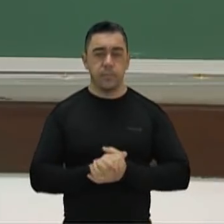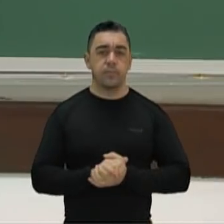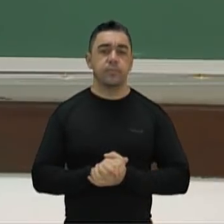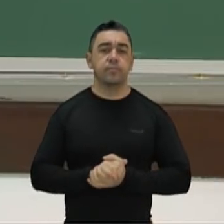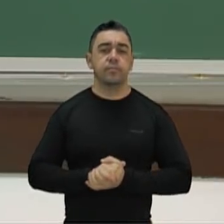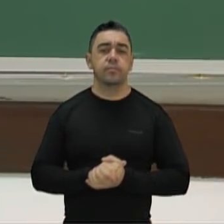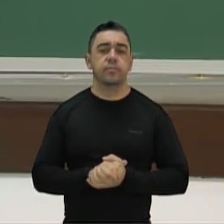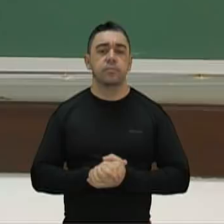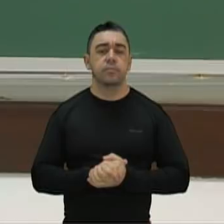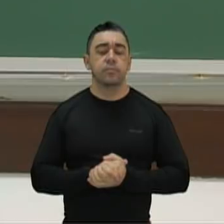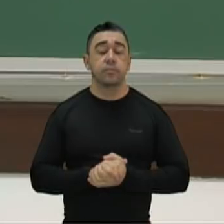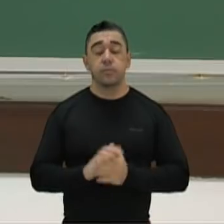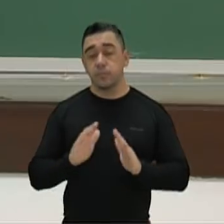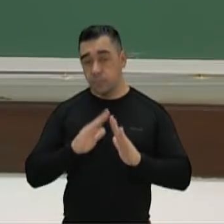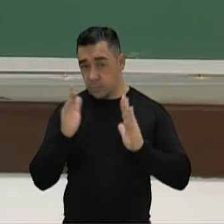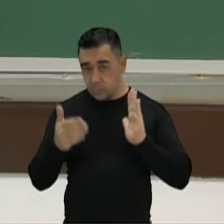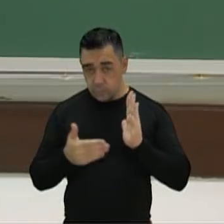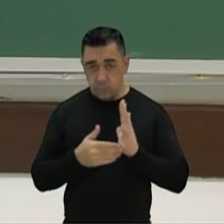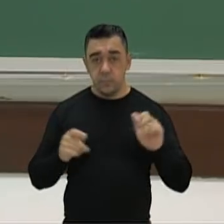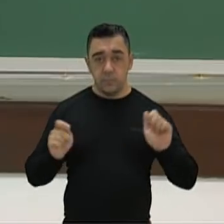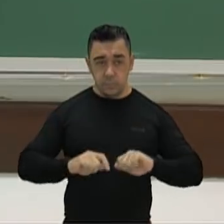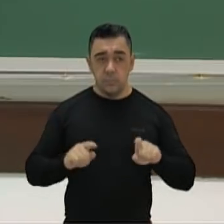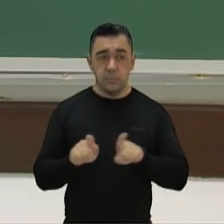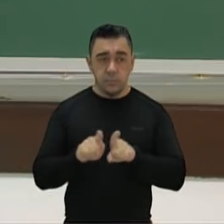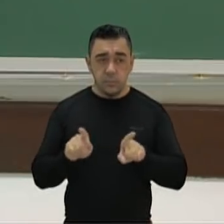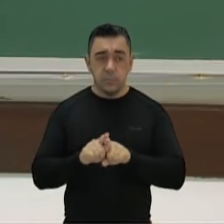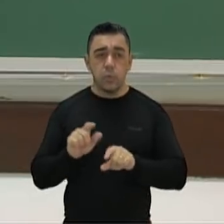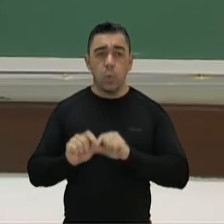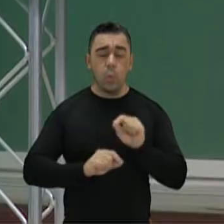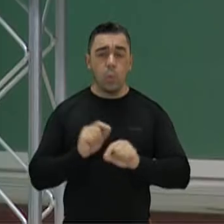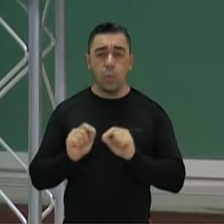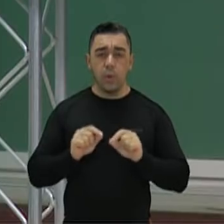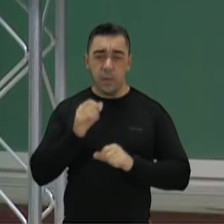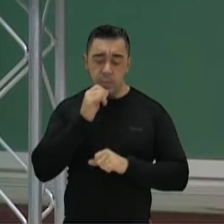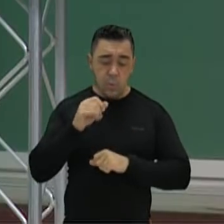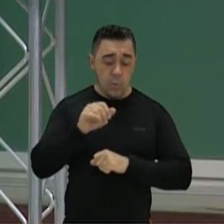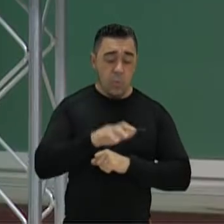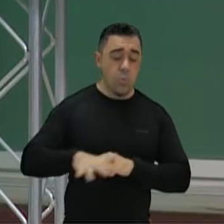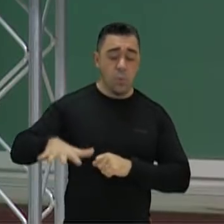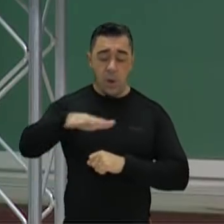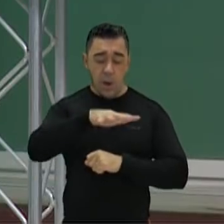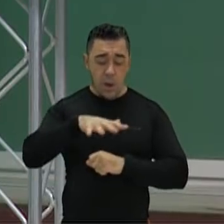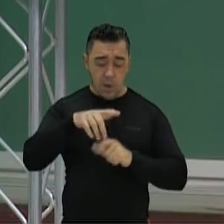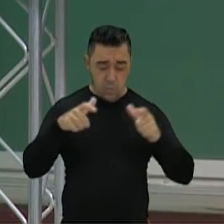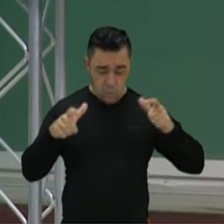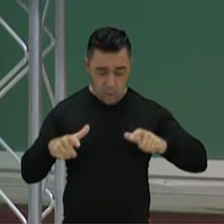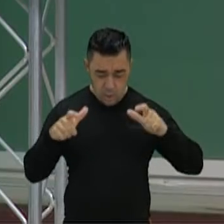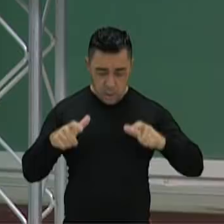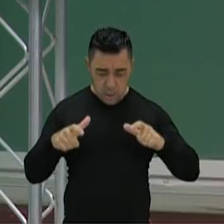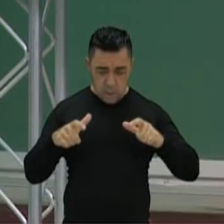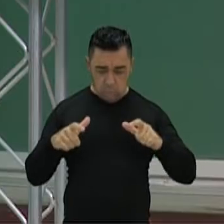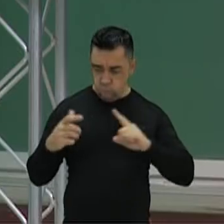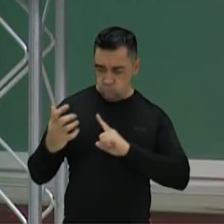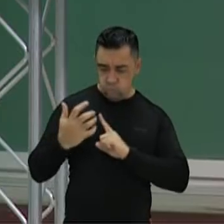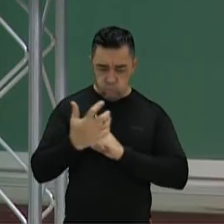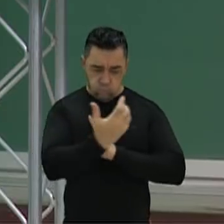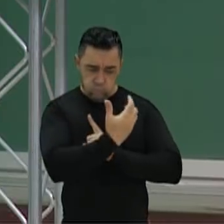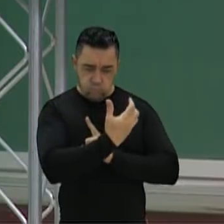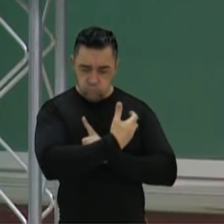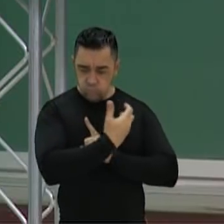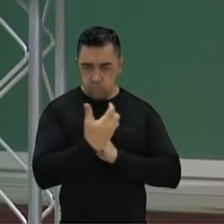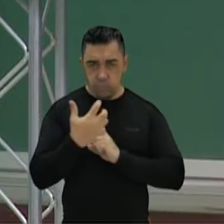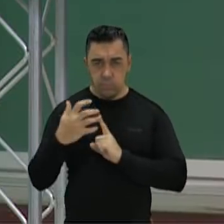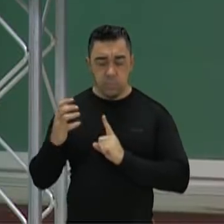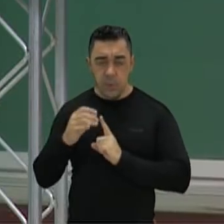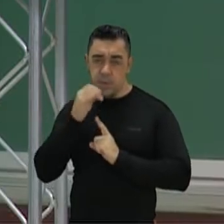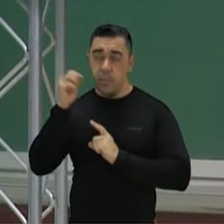e qualquer ser vivo tem a capacidade de reagir aos estímulos do ambiente. O que são os estímulos do ambiente?